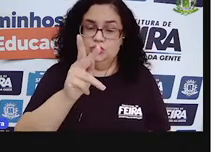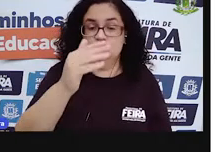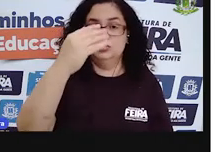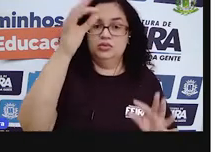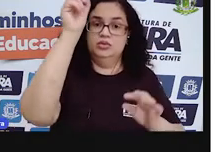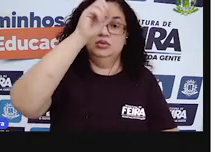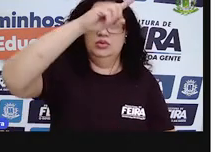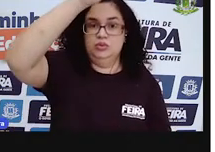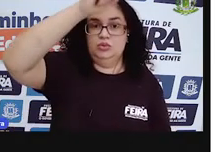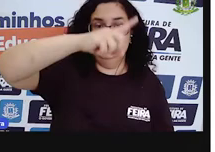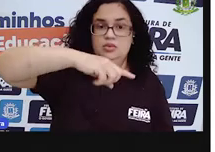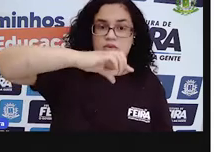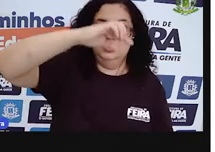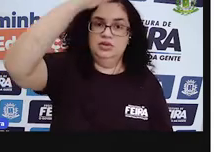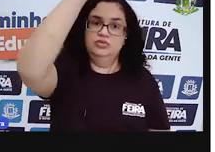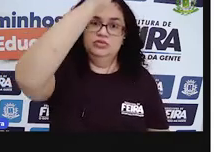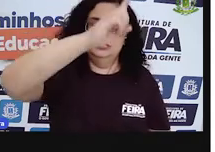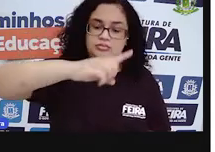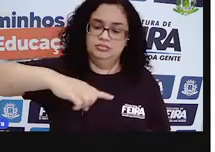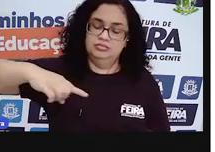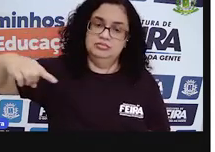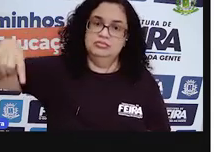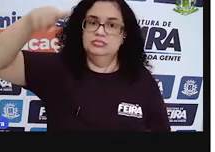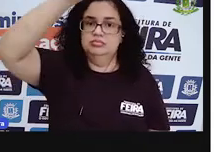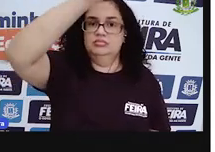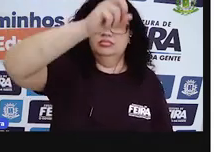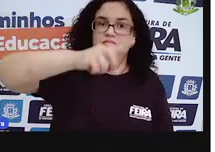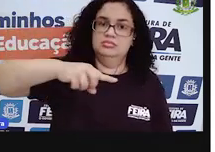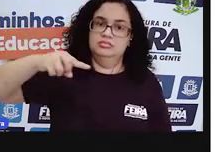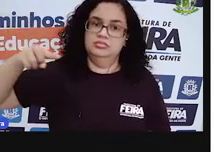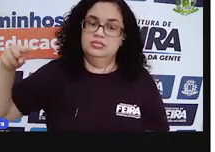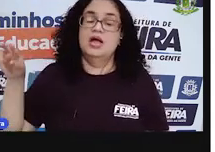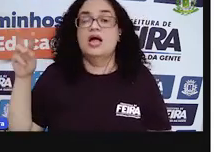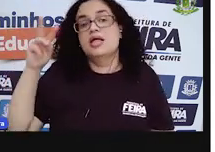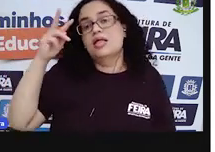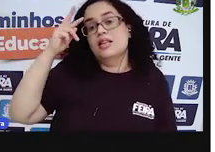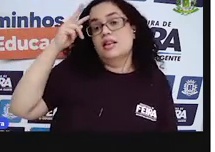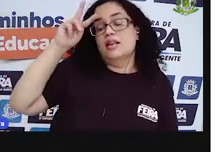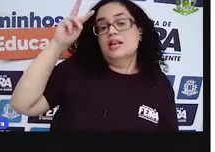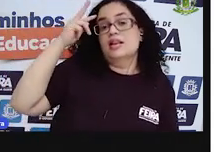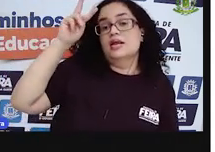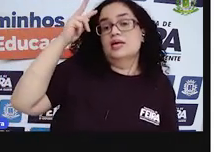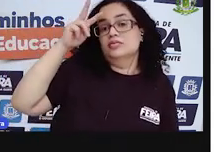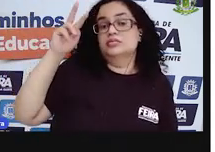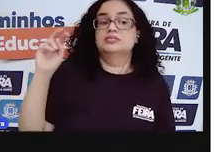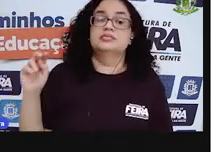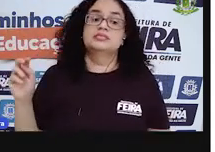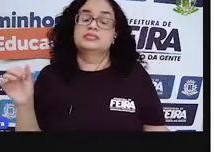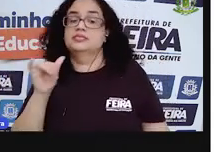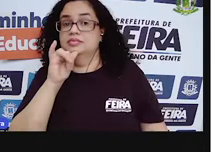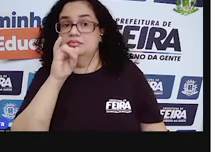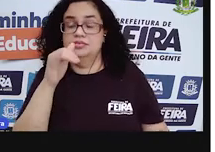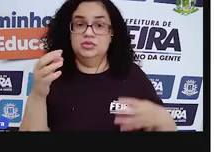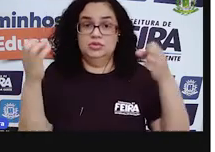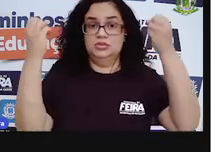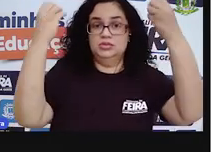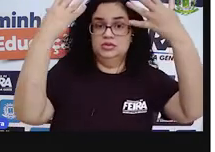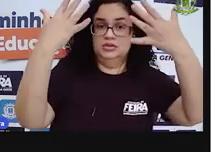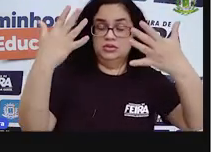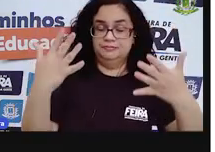Olha o gráfico da aula anterior essa Você lembra desse gráfico aí se gráfico traz informações